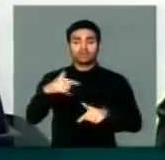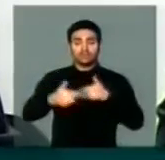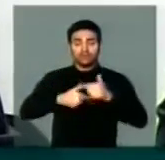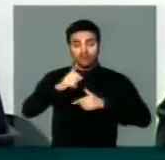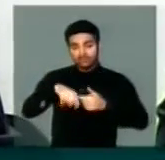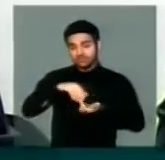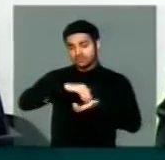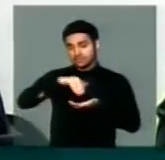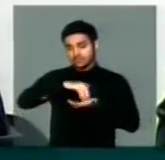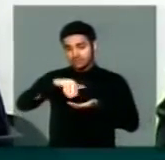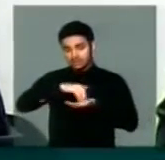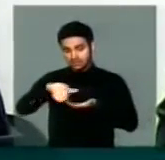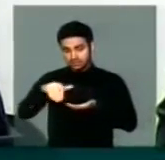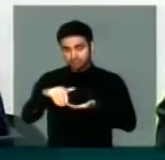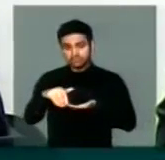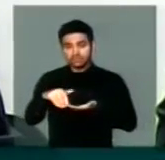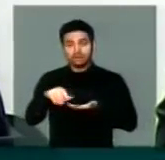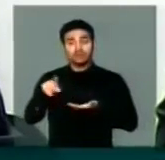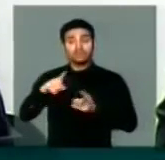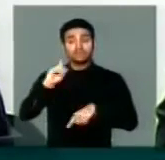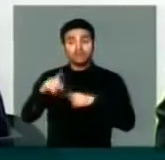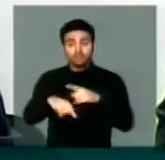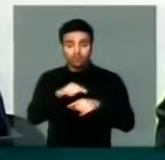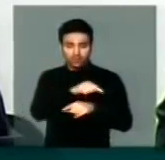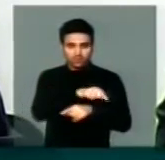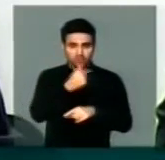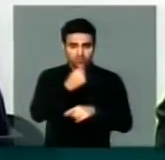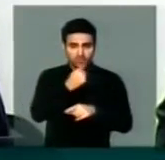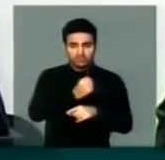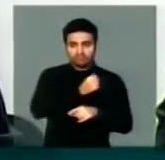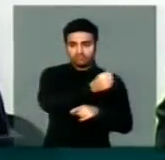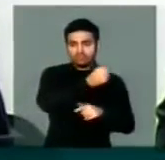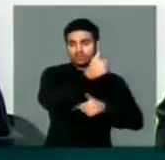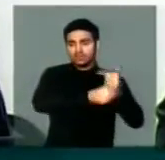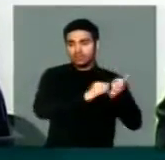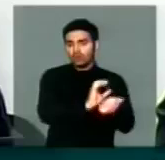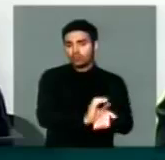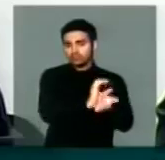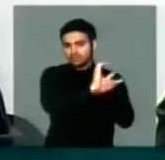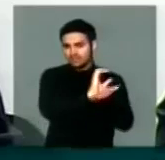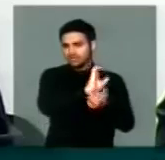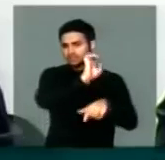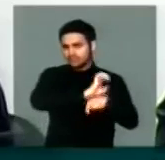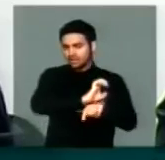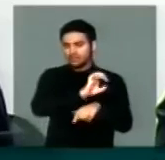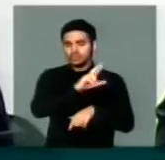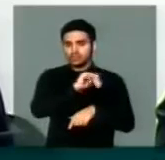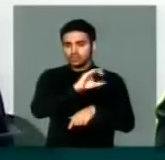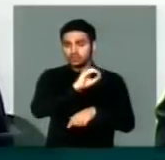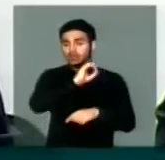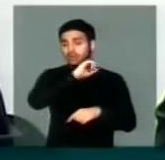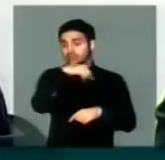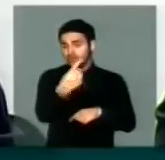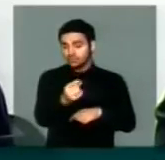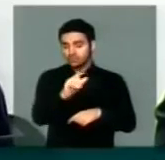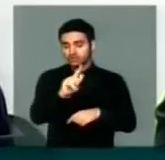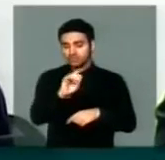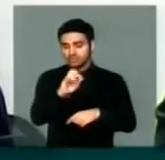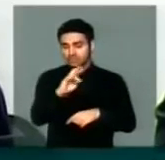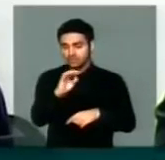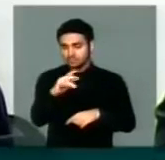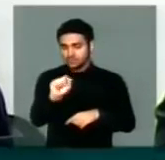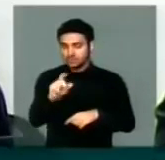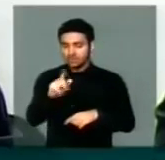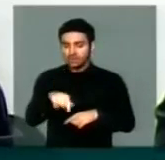último, Francisco Reis passou a ser conselheiro da Agência Reguladora de Serviços Públicos Concedidos do Estado do Rio de Janeiro, ASEP, e depois da GETRAMPS,